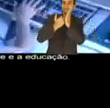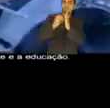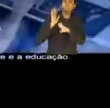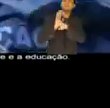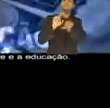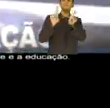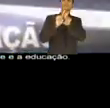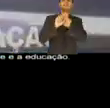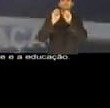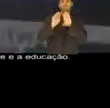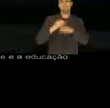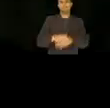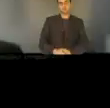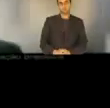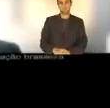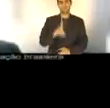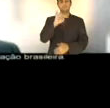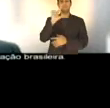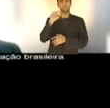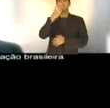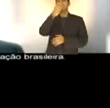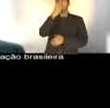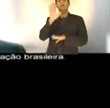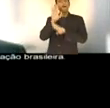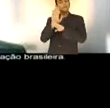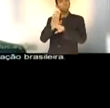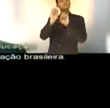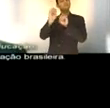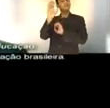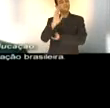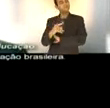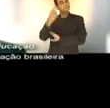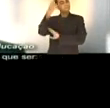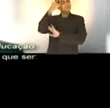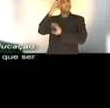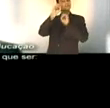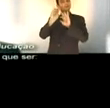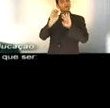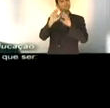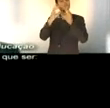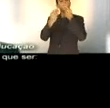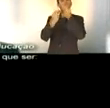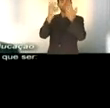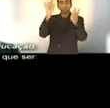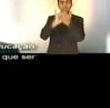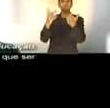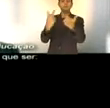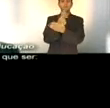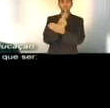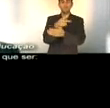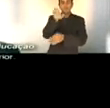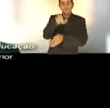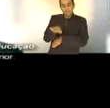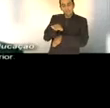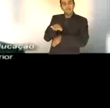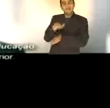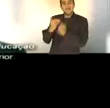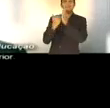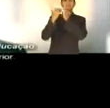para a saúde e a educação. A Dilma é uma grande aliada da educação brasileira. Ela pensa a educação como tem que ser,